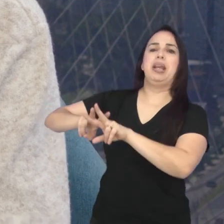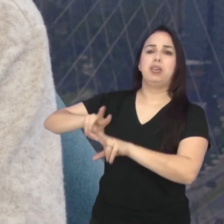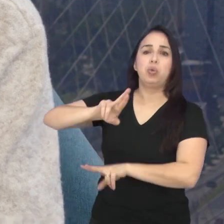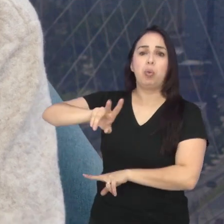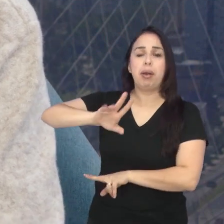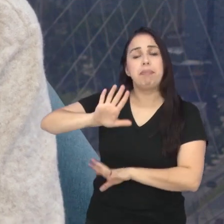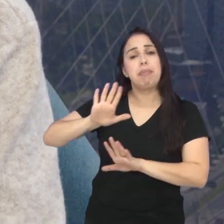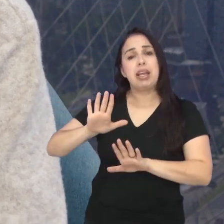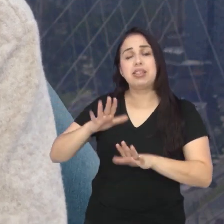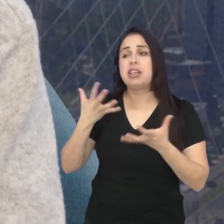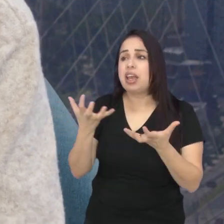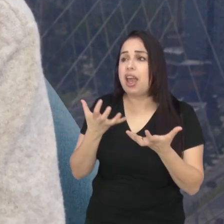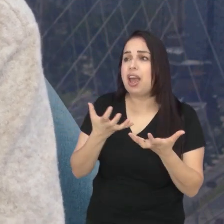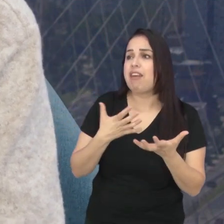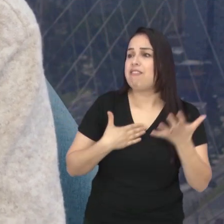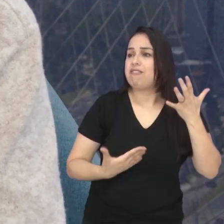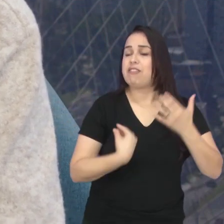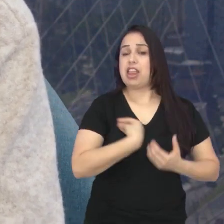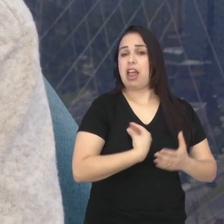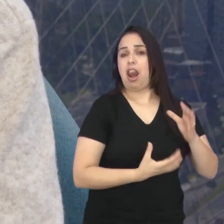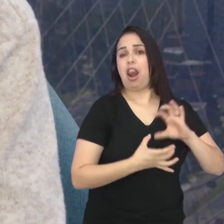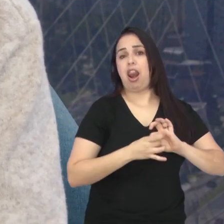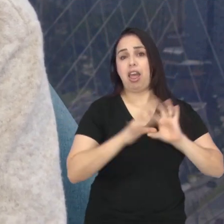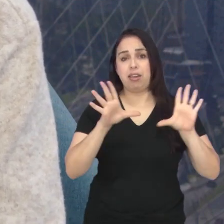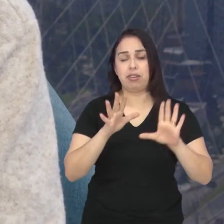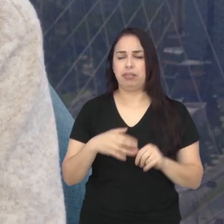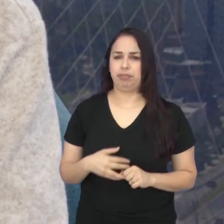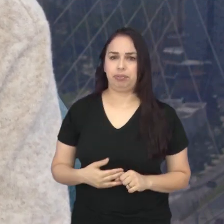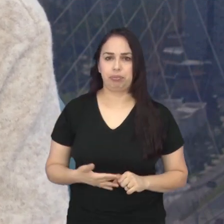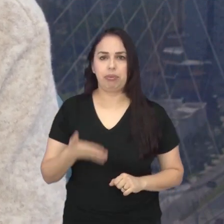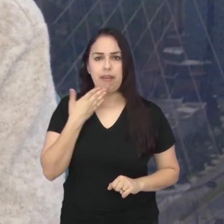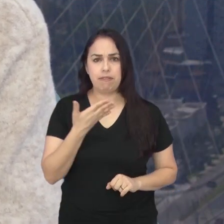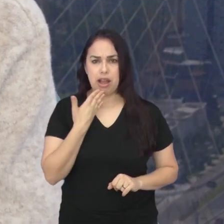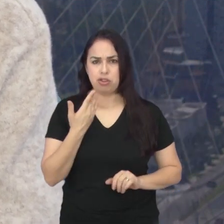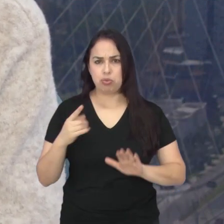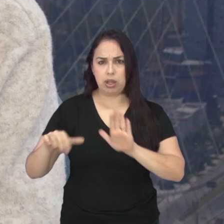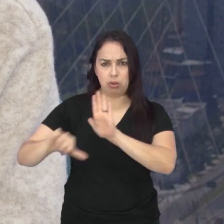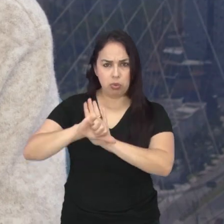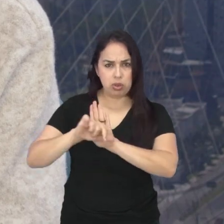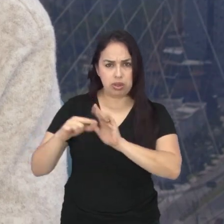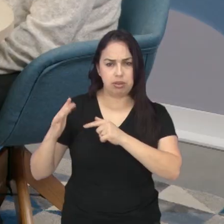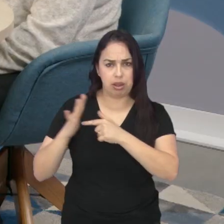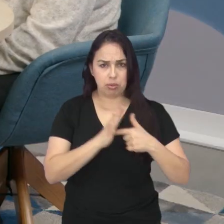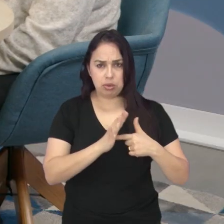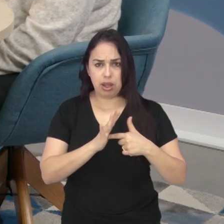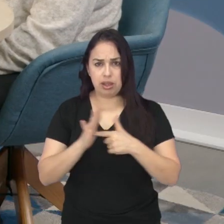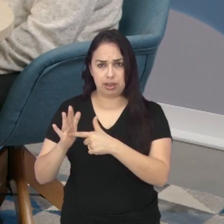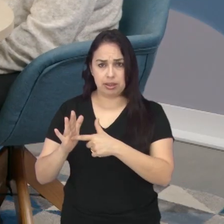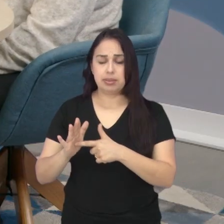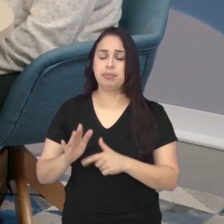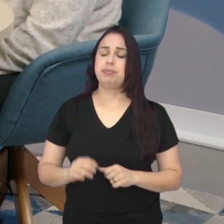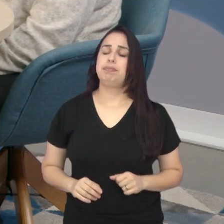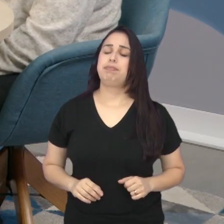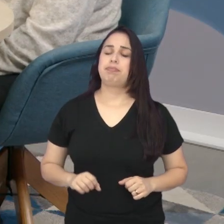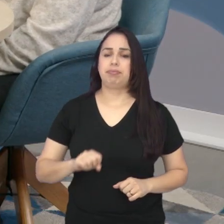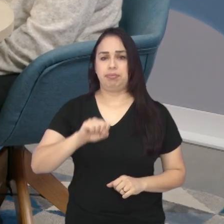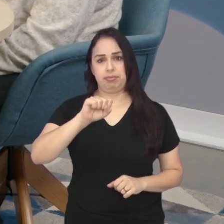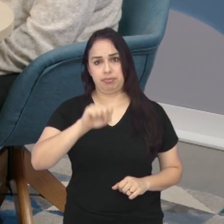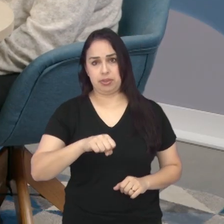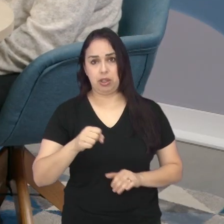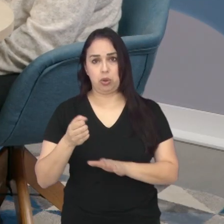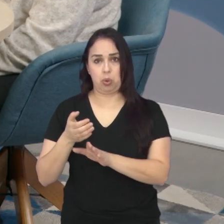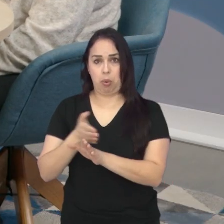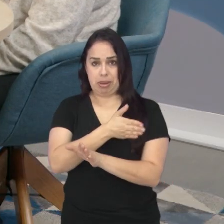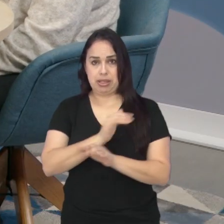criminal. Sim. E é fácil denunciar no caso desses tipos também? A lei Sim. Hoje rigorosa. É possível, desde